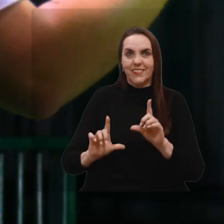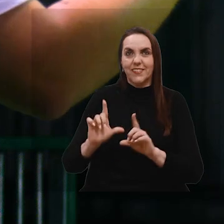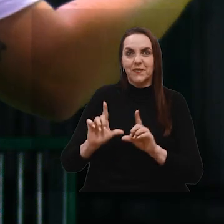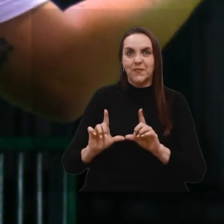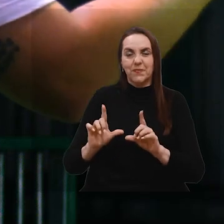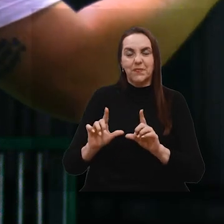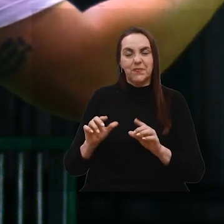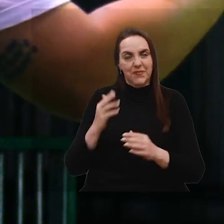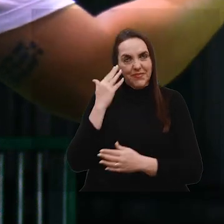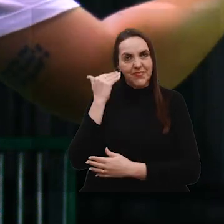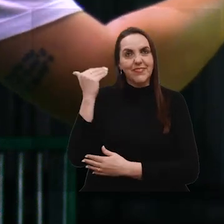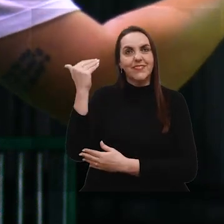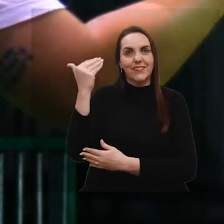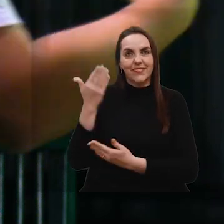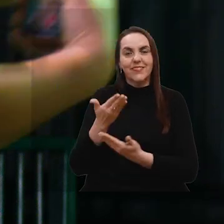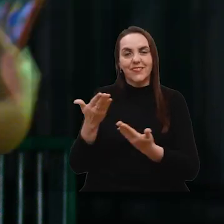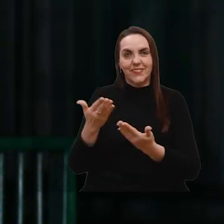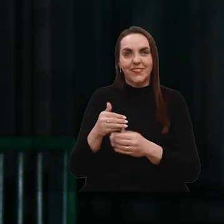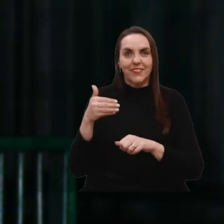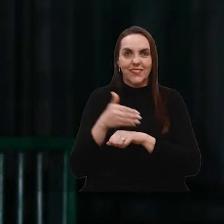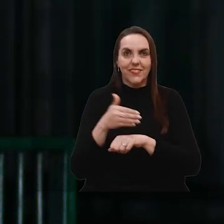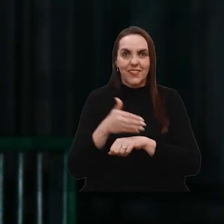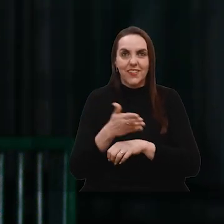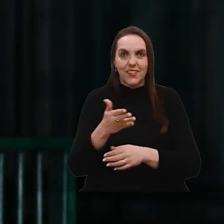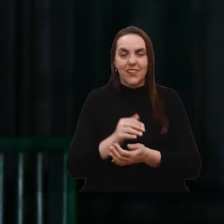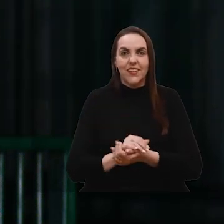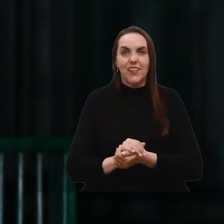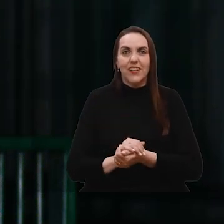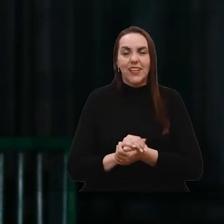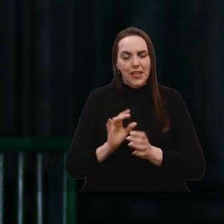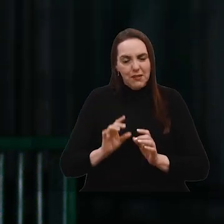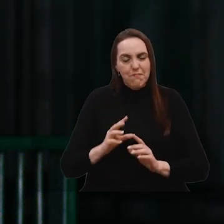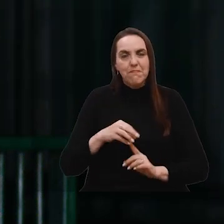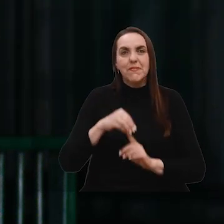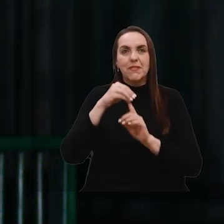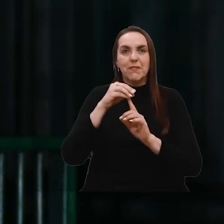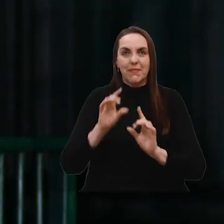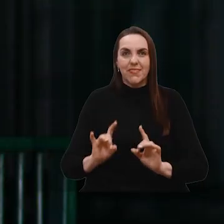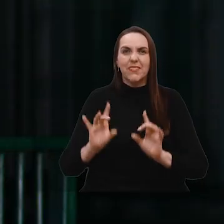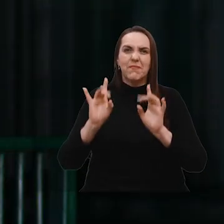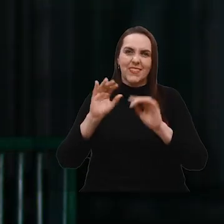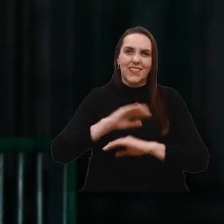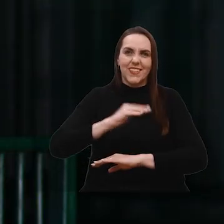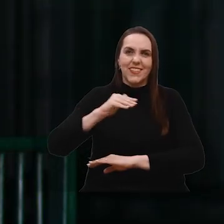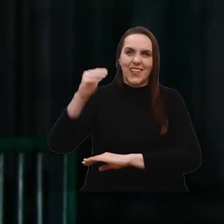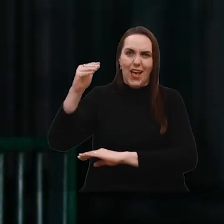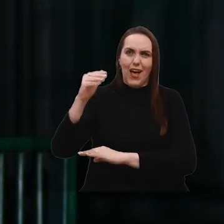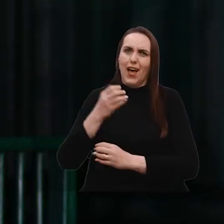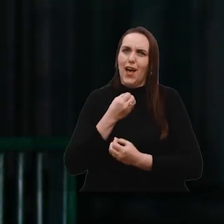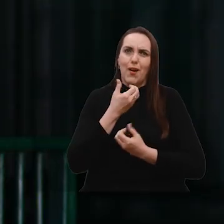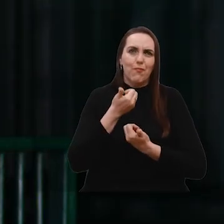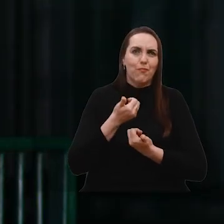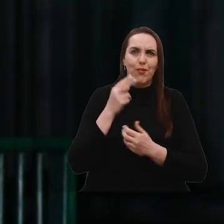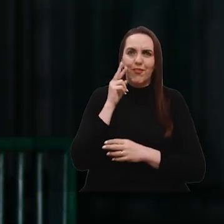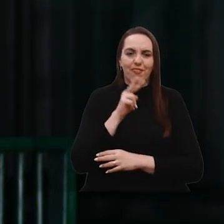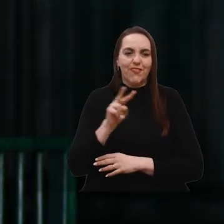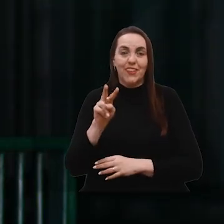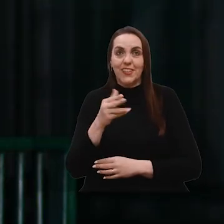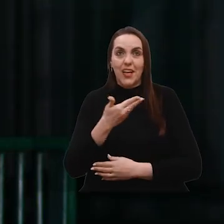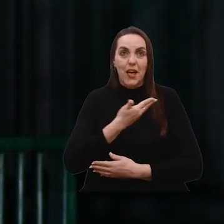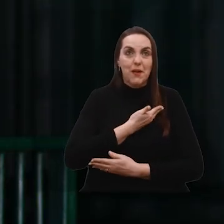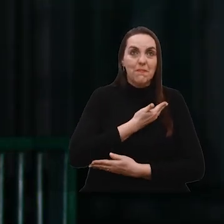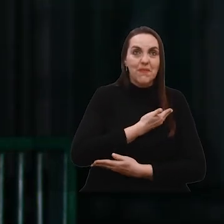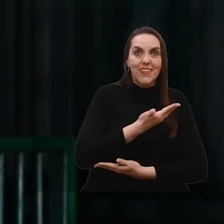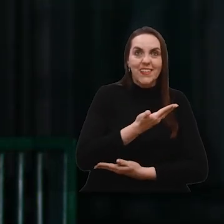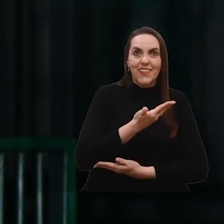RBS TV, aos talentos, então, que fazem parte, especialmente da Serra. É muito